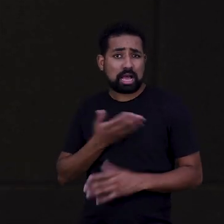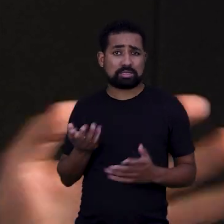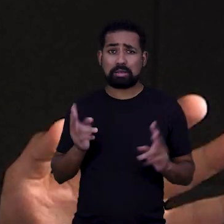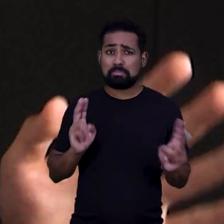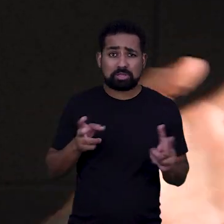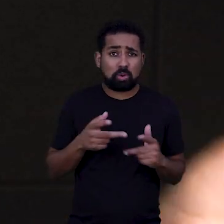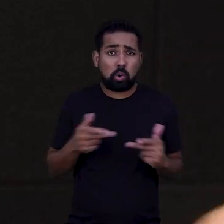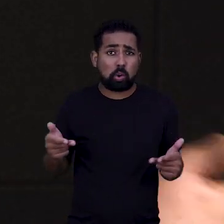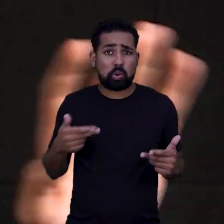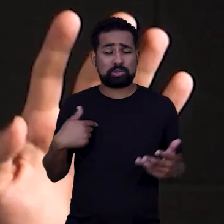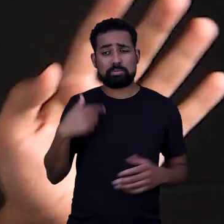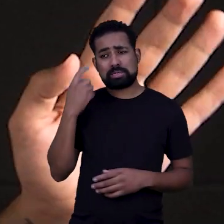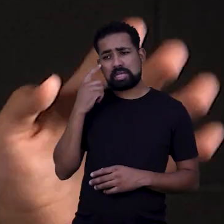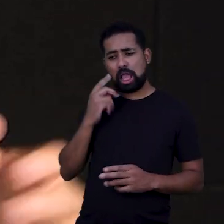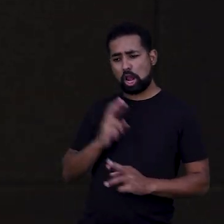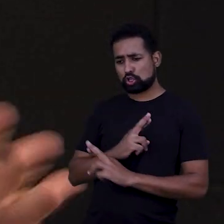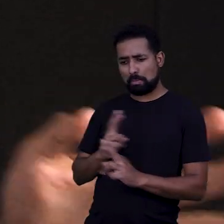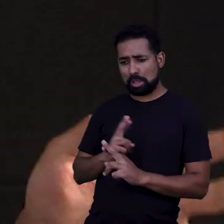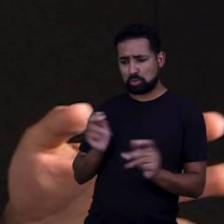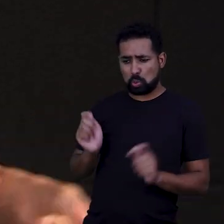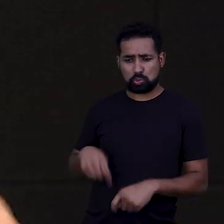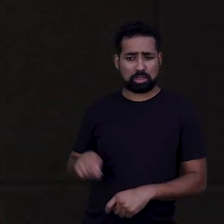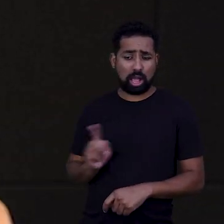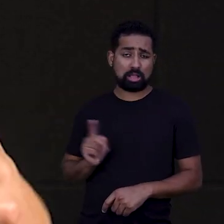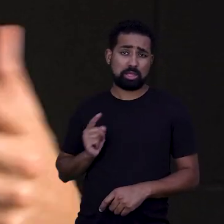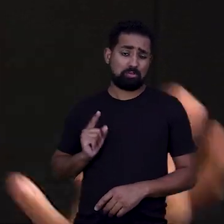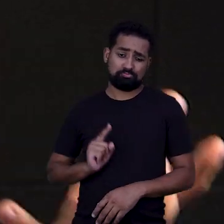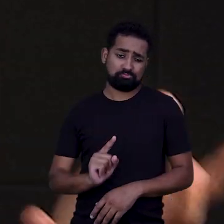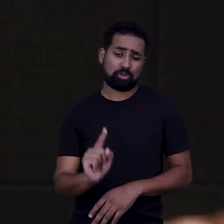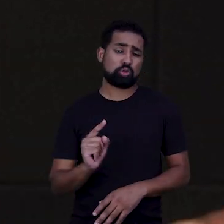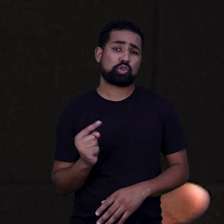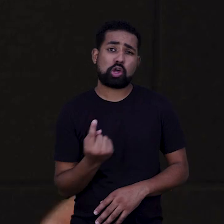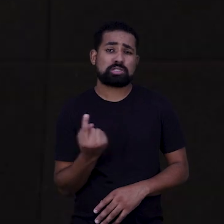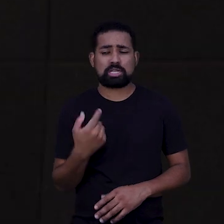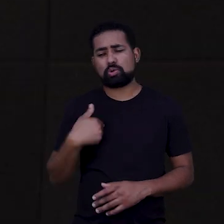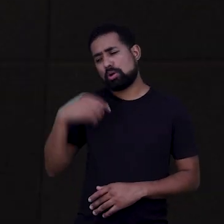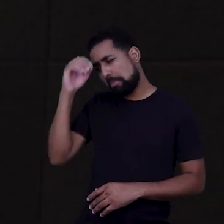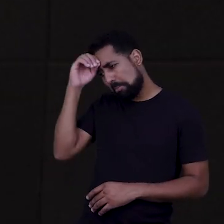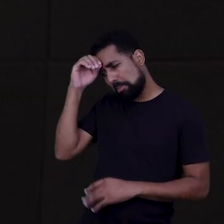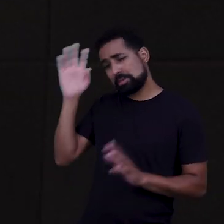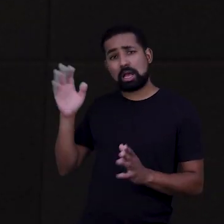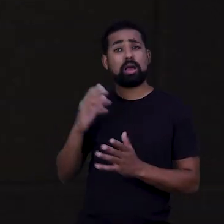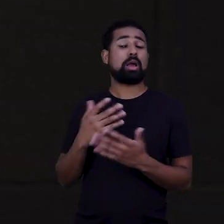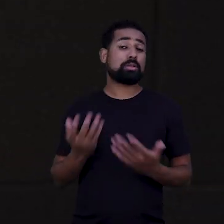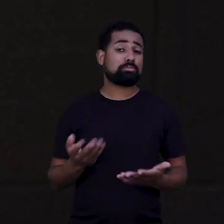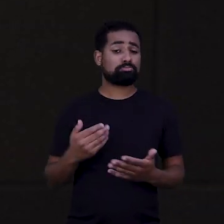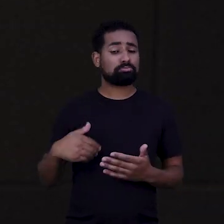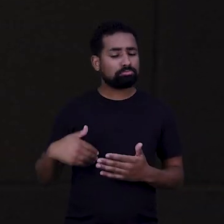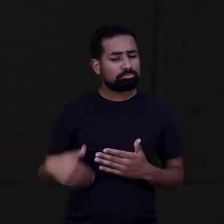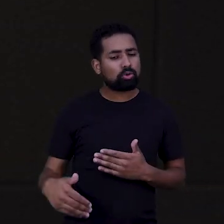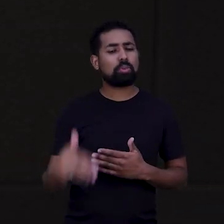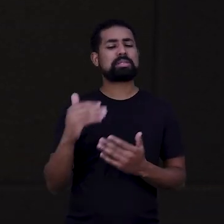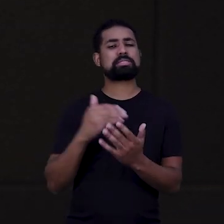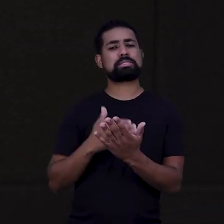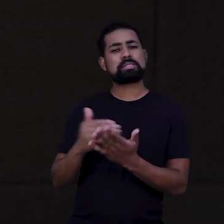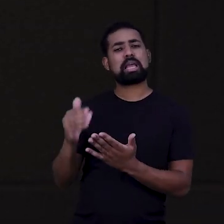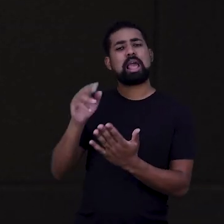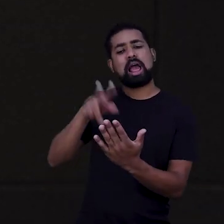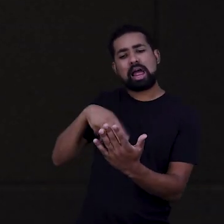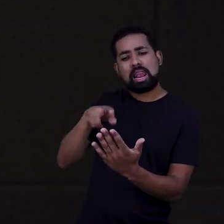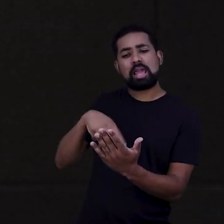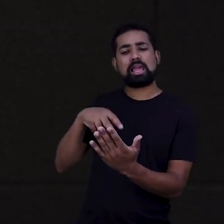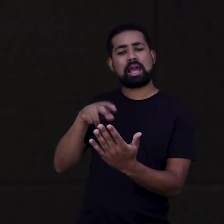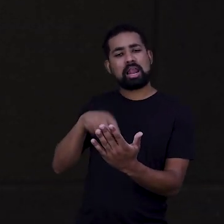certo então vou seguir sigo sozinho e Eu segui né sem pensar muito sobre isso e eu passei a ler eu comecei a ler trabalhos em